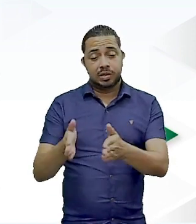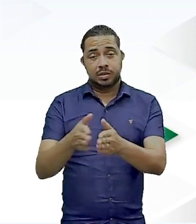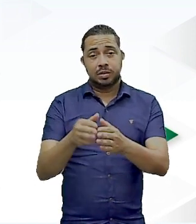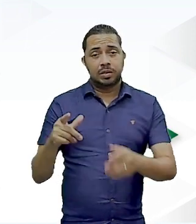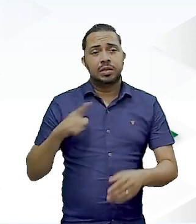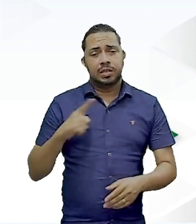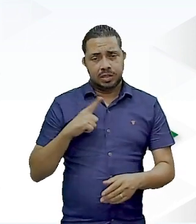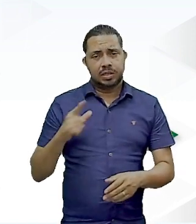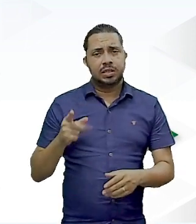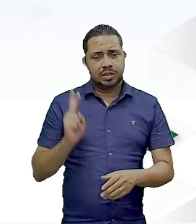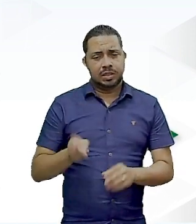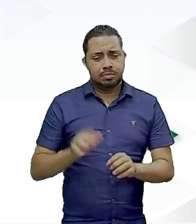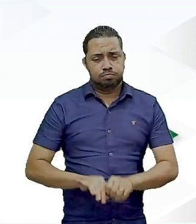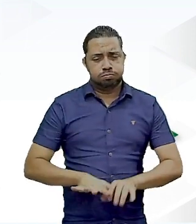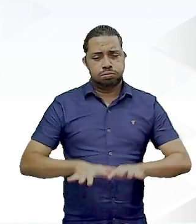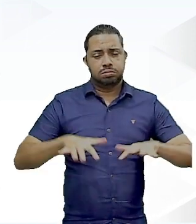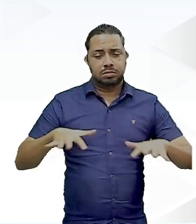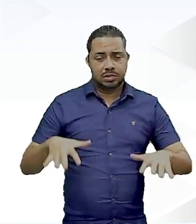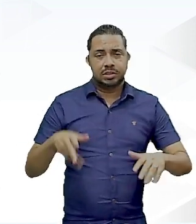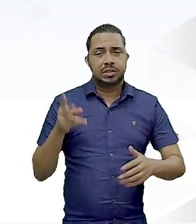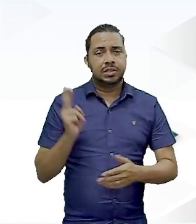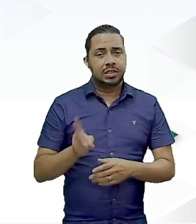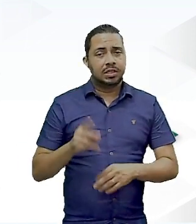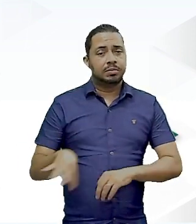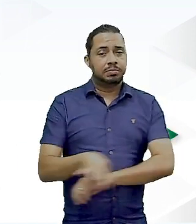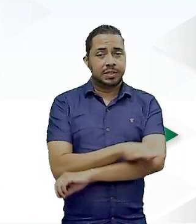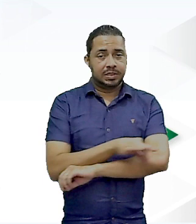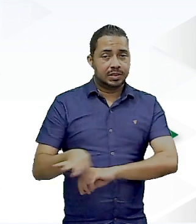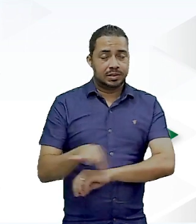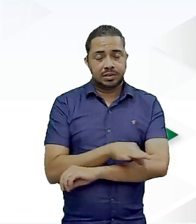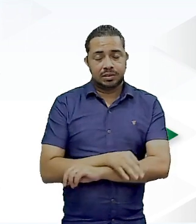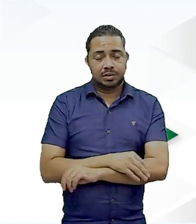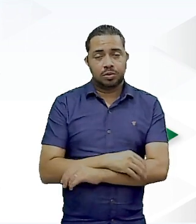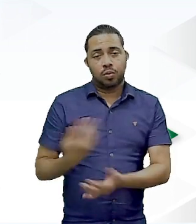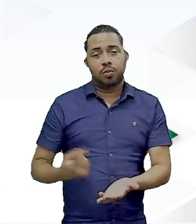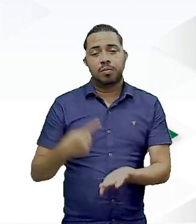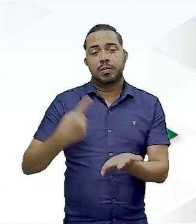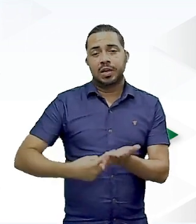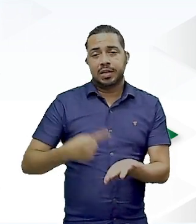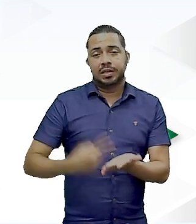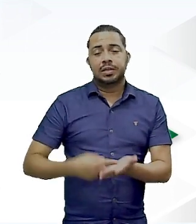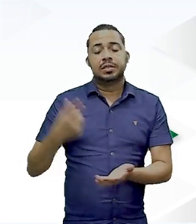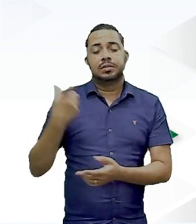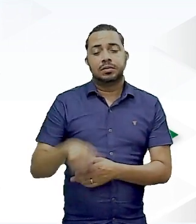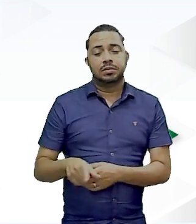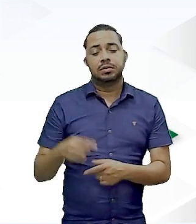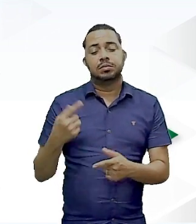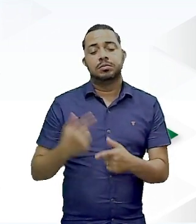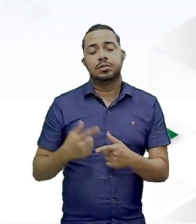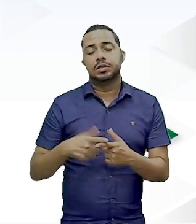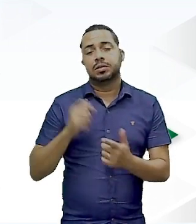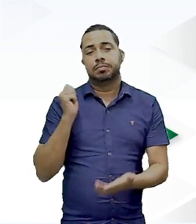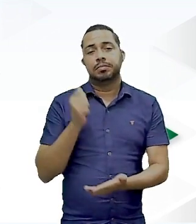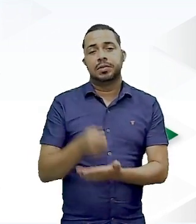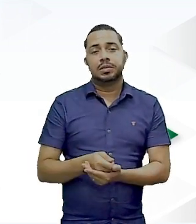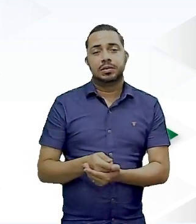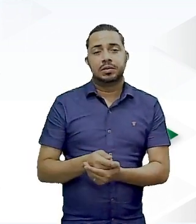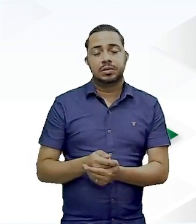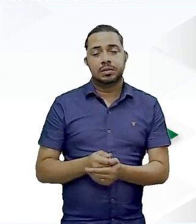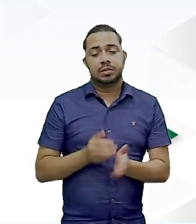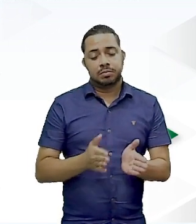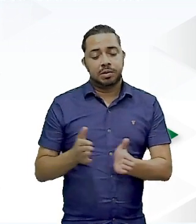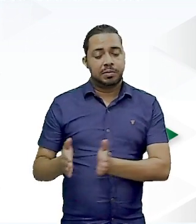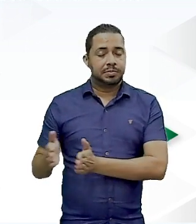inundações periódicas, as terras tinham que ser sempre medidas, né? Ou remarcadas, já que o tributo era pago